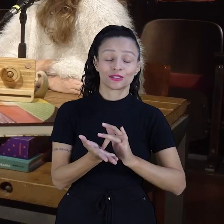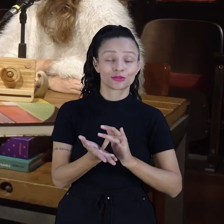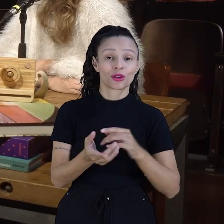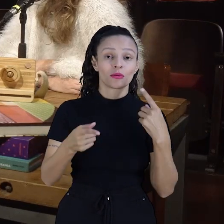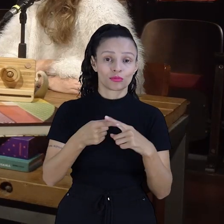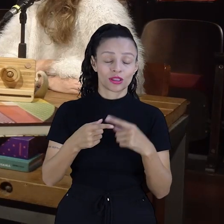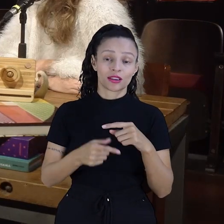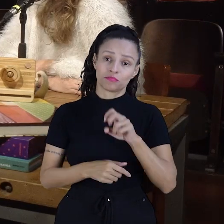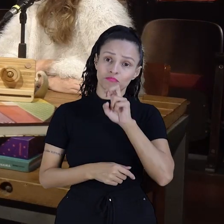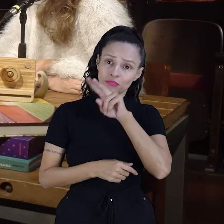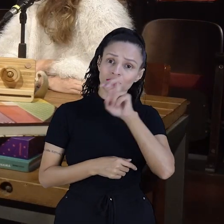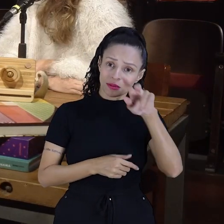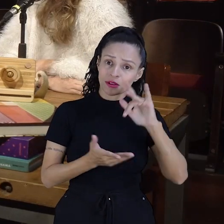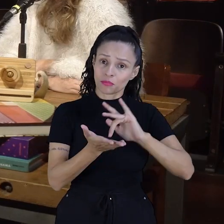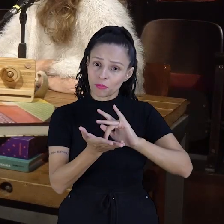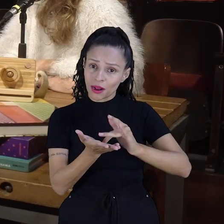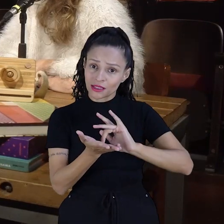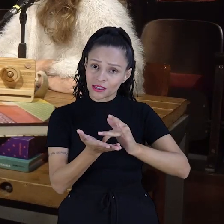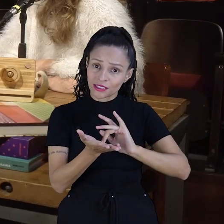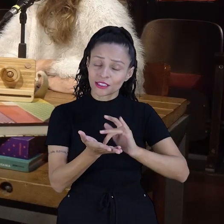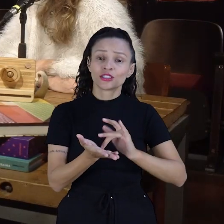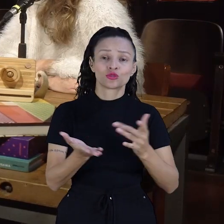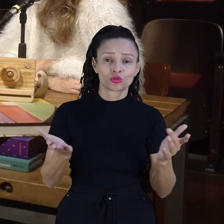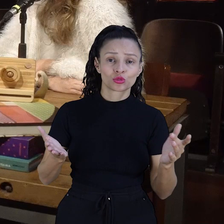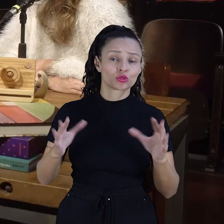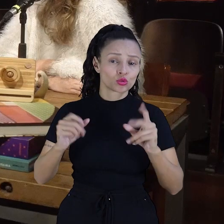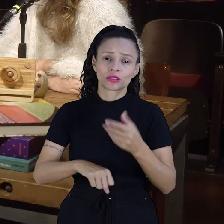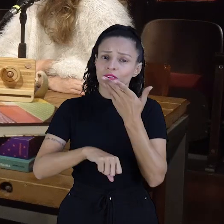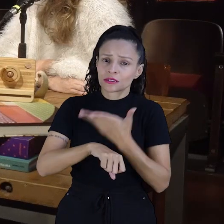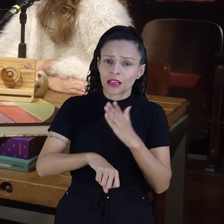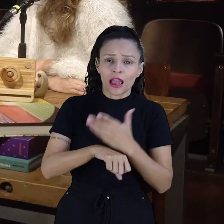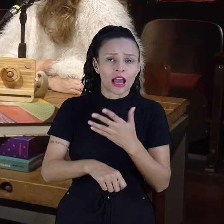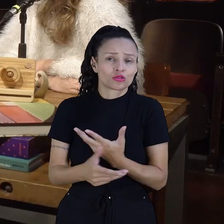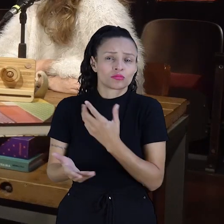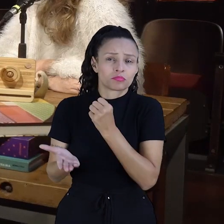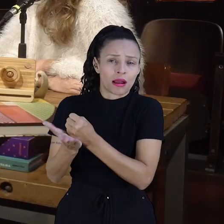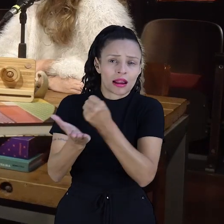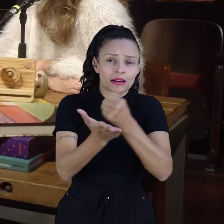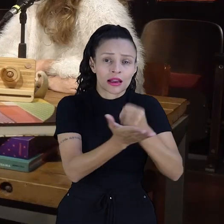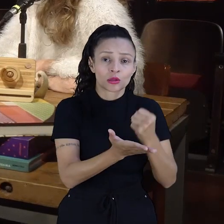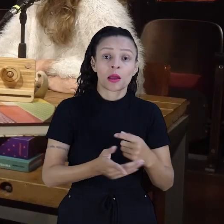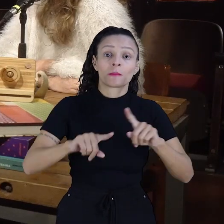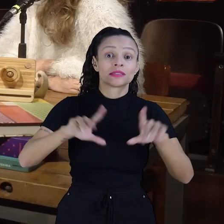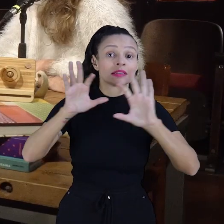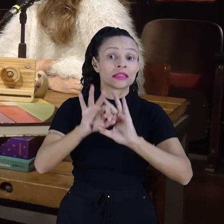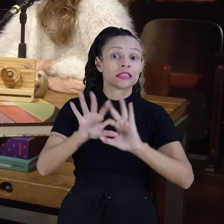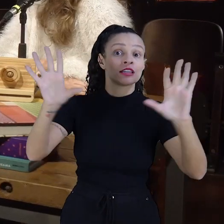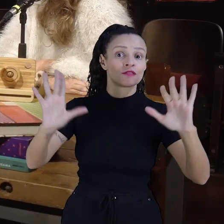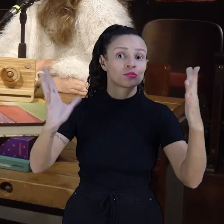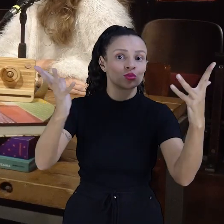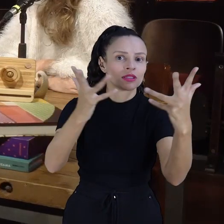espetáculo, porque quando a gente observa os bailarinos na caixa, vocês, apesar de estar tudo ensaiado, marcado, mas é livre, é uma